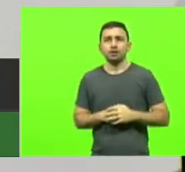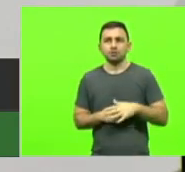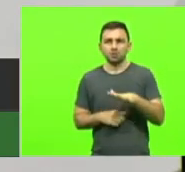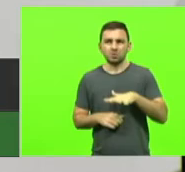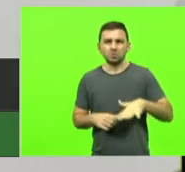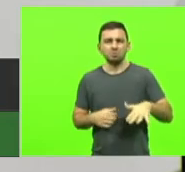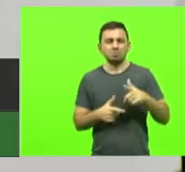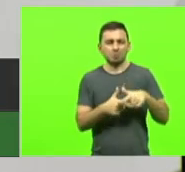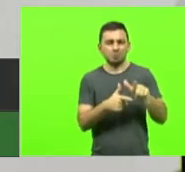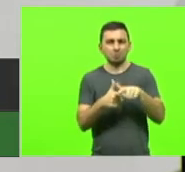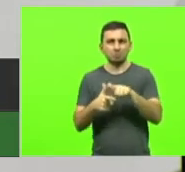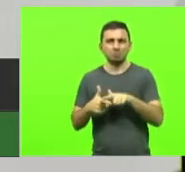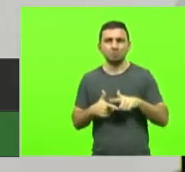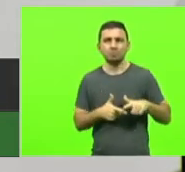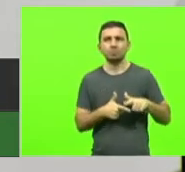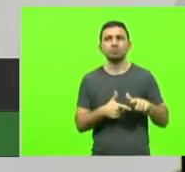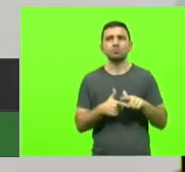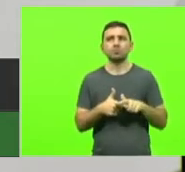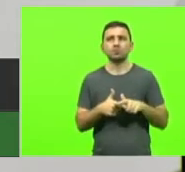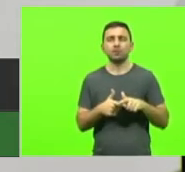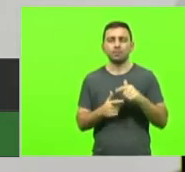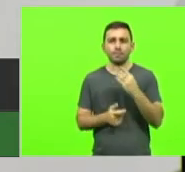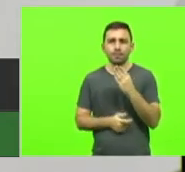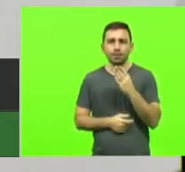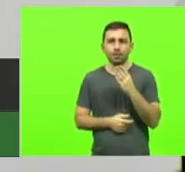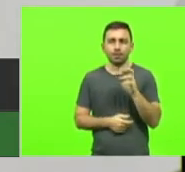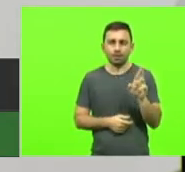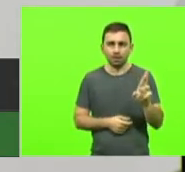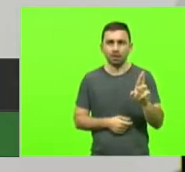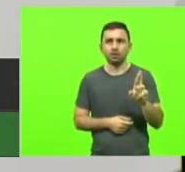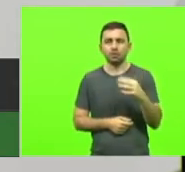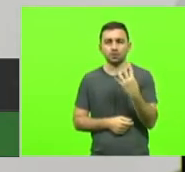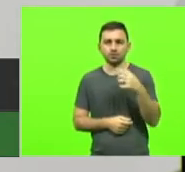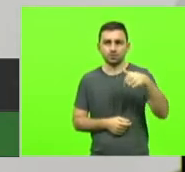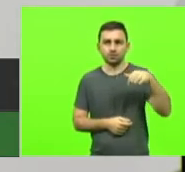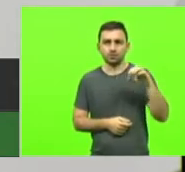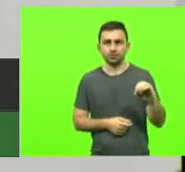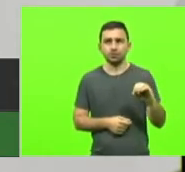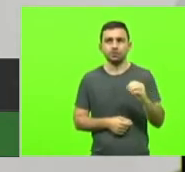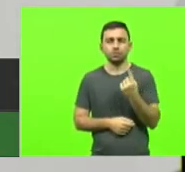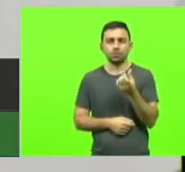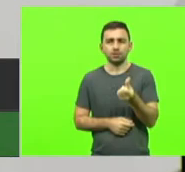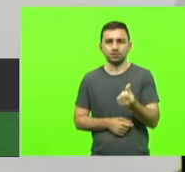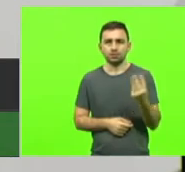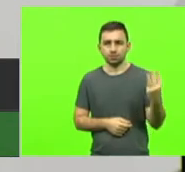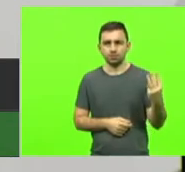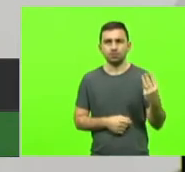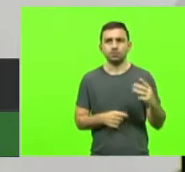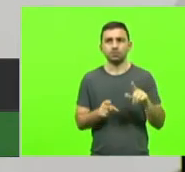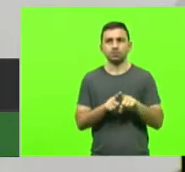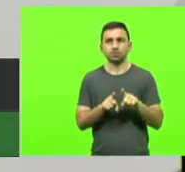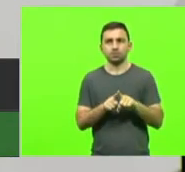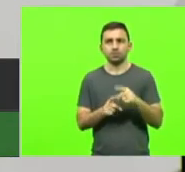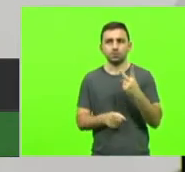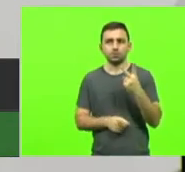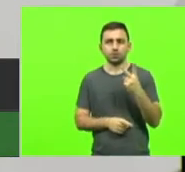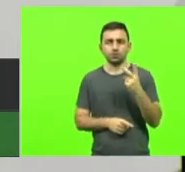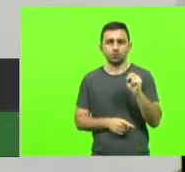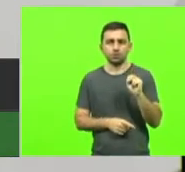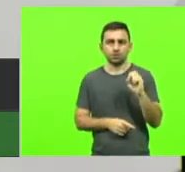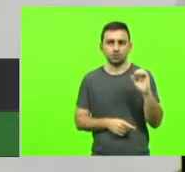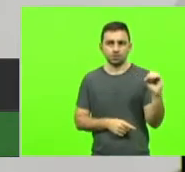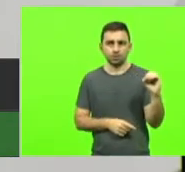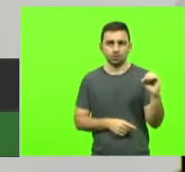caótica da BR-470, da BR-163, da BR-280, que